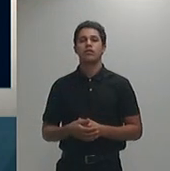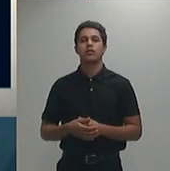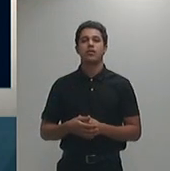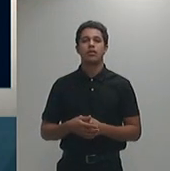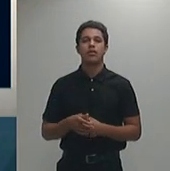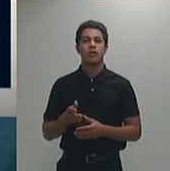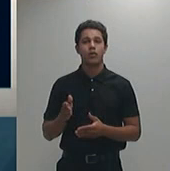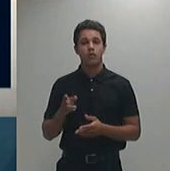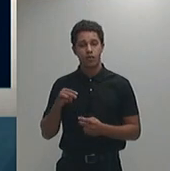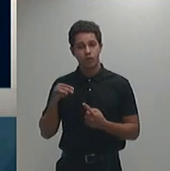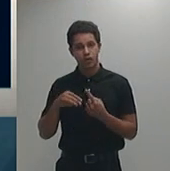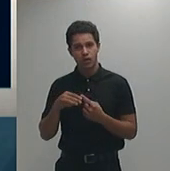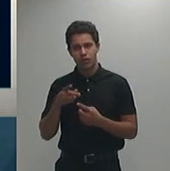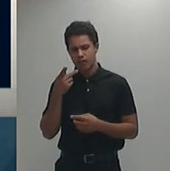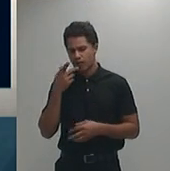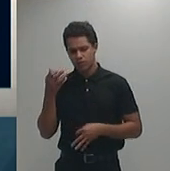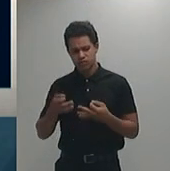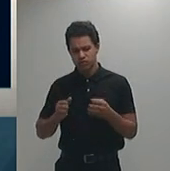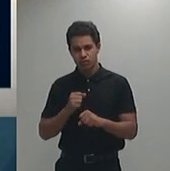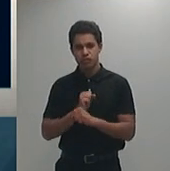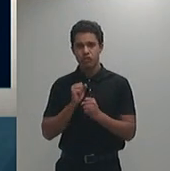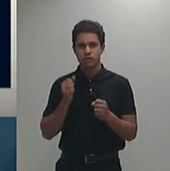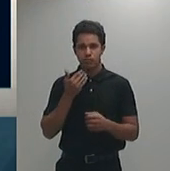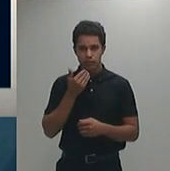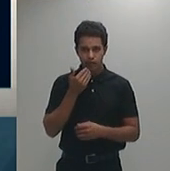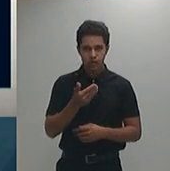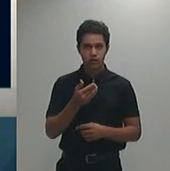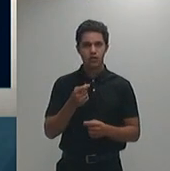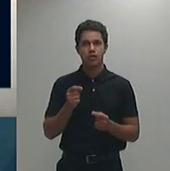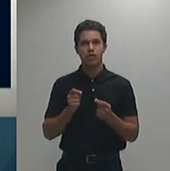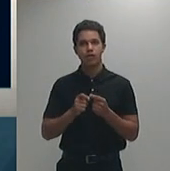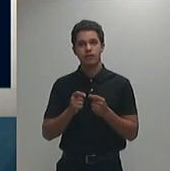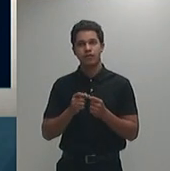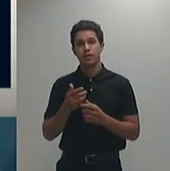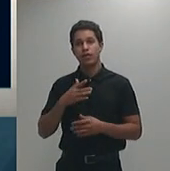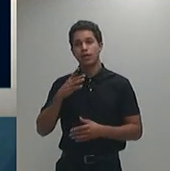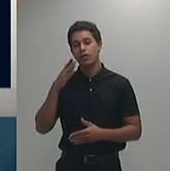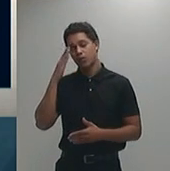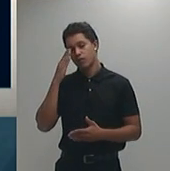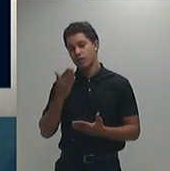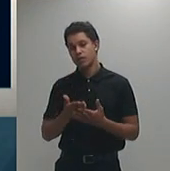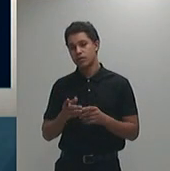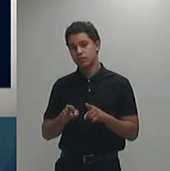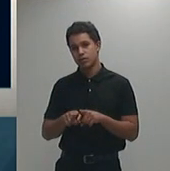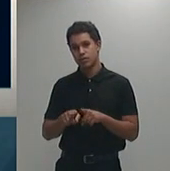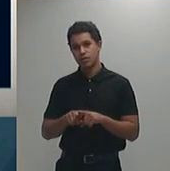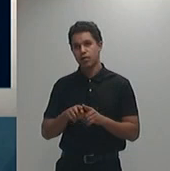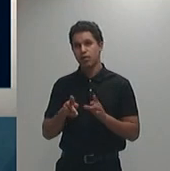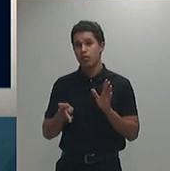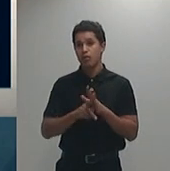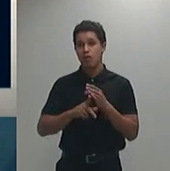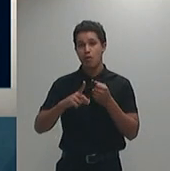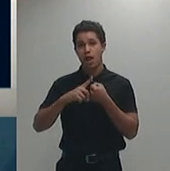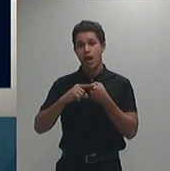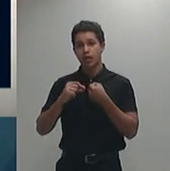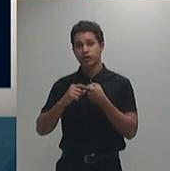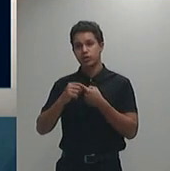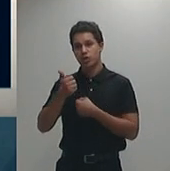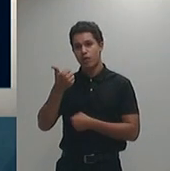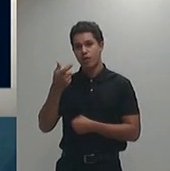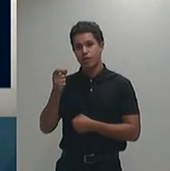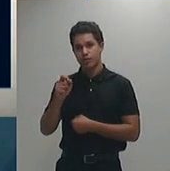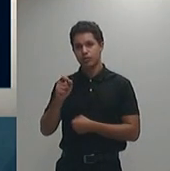julgou procedente o pedido formulado na rescisória e reconheceu a o artigo 20 paragrafo quatro